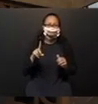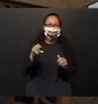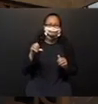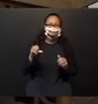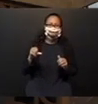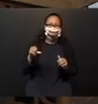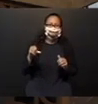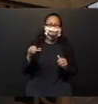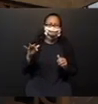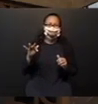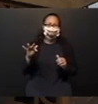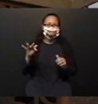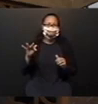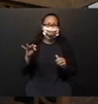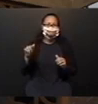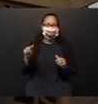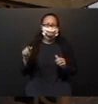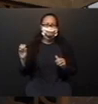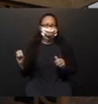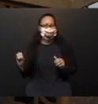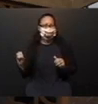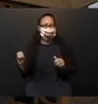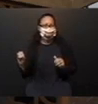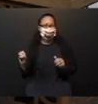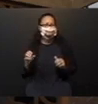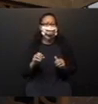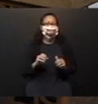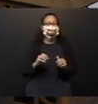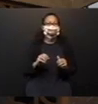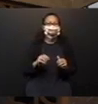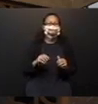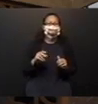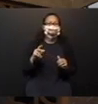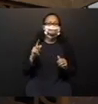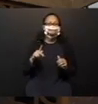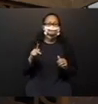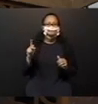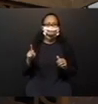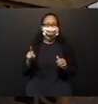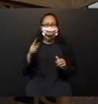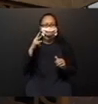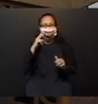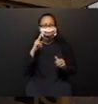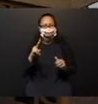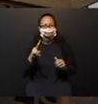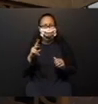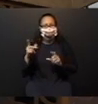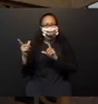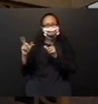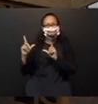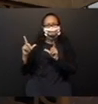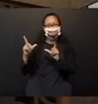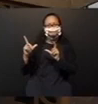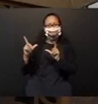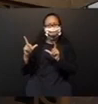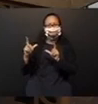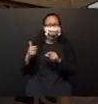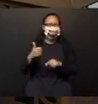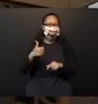alguma coisa, a professora assistiu a primeira versão do Sítio do Pica-Pau Amarelo na